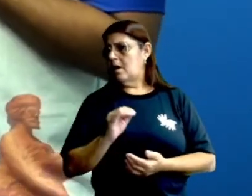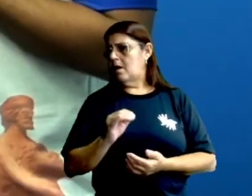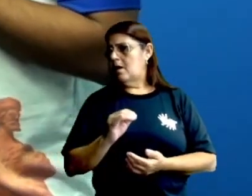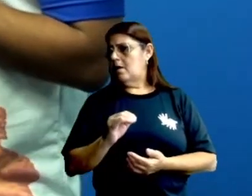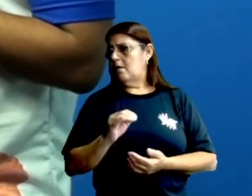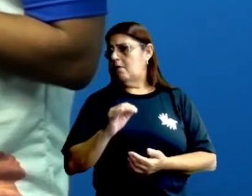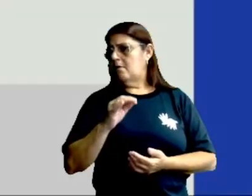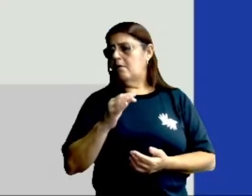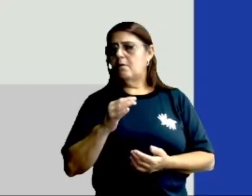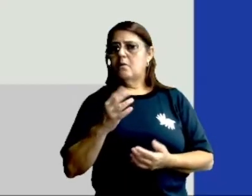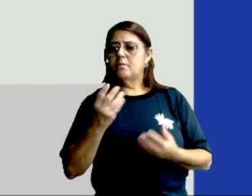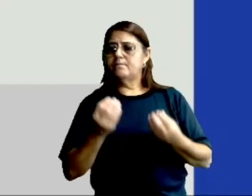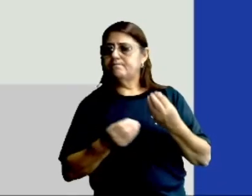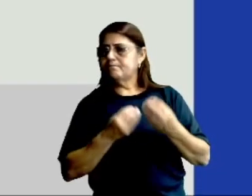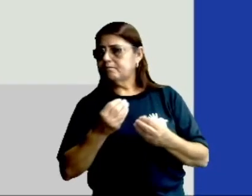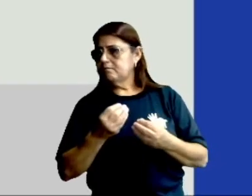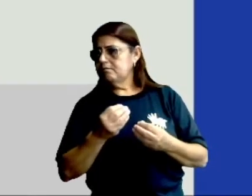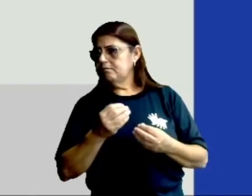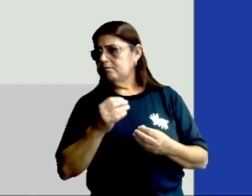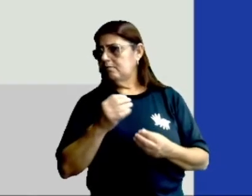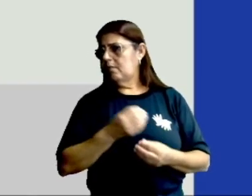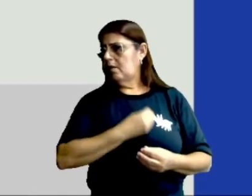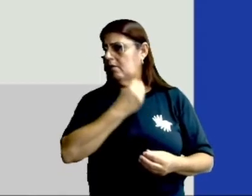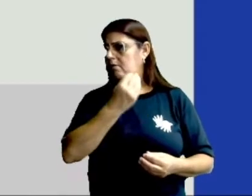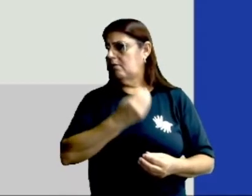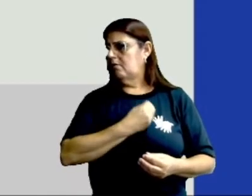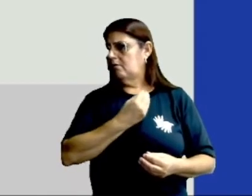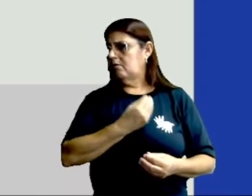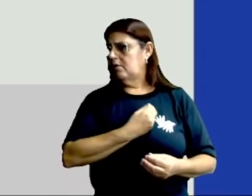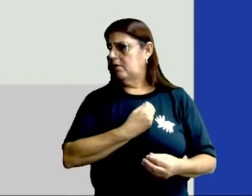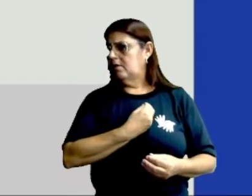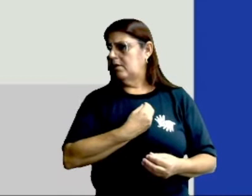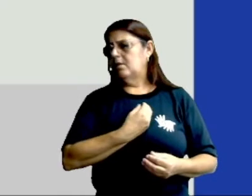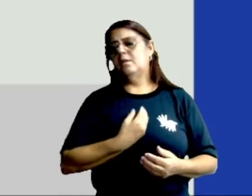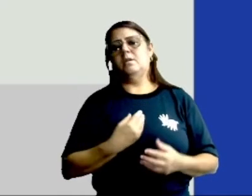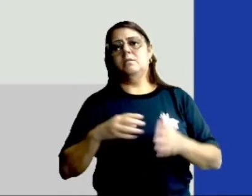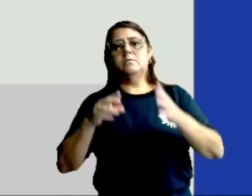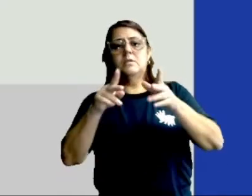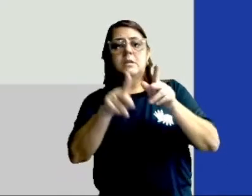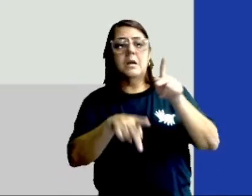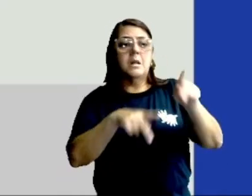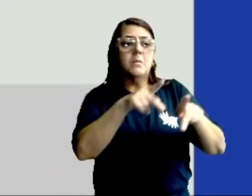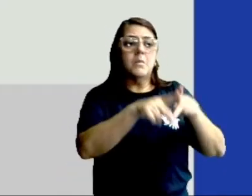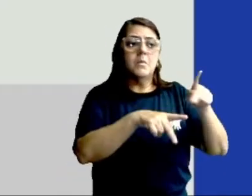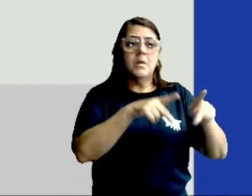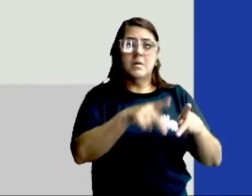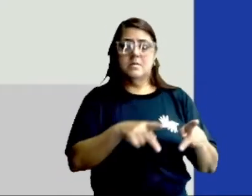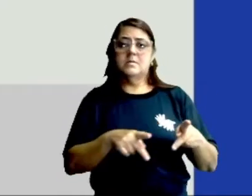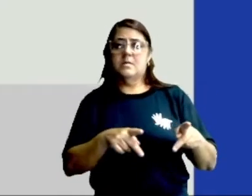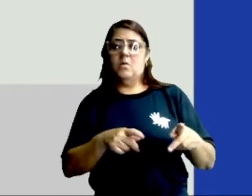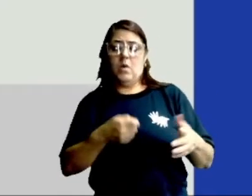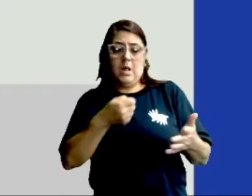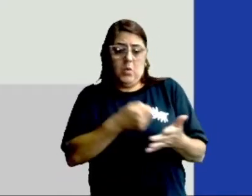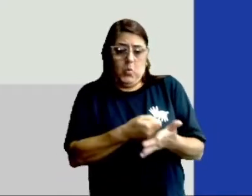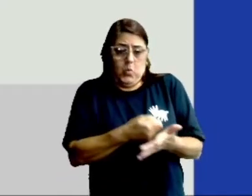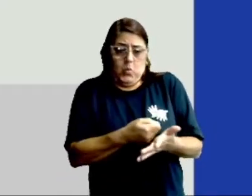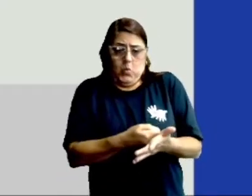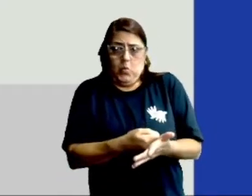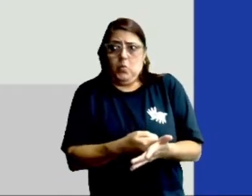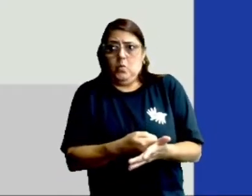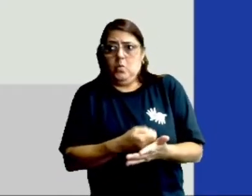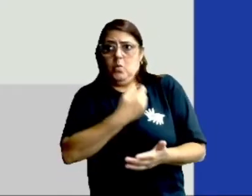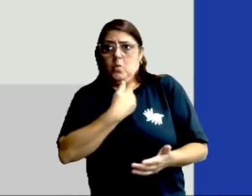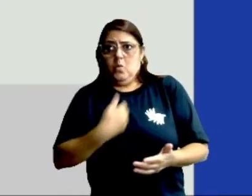a formação dos incas, né? Continuando. As vidas, né? As vidas daquelas populações, elas eram controladas de forma rígida